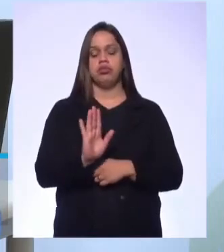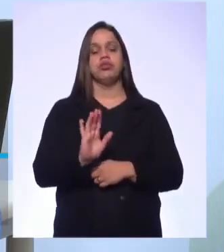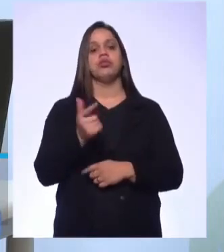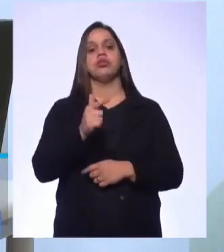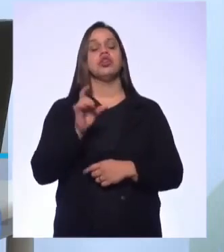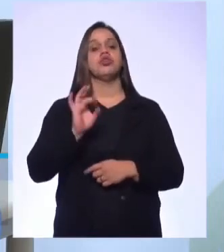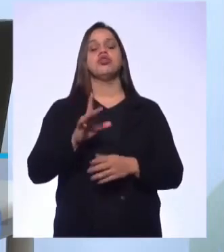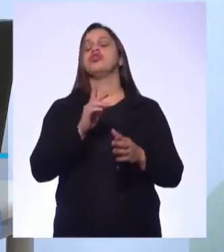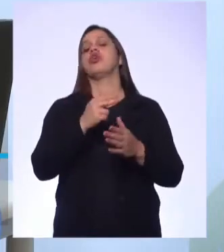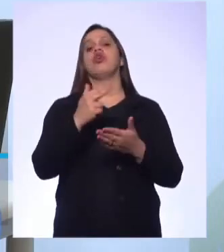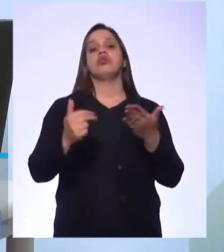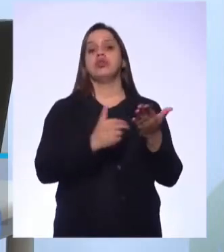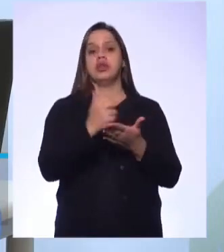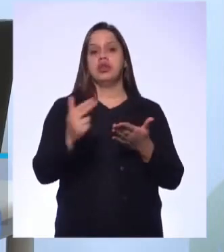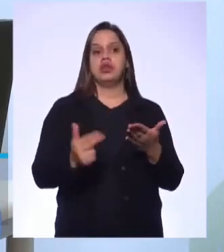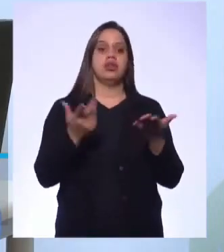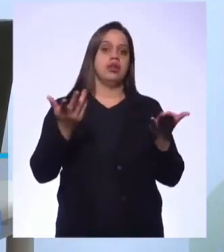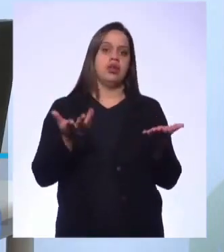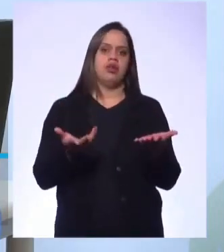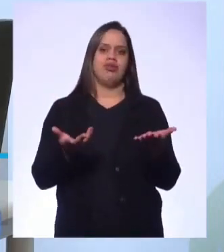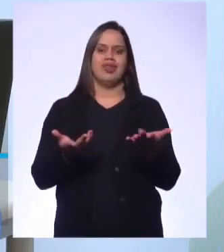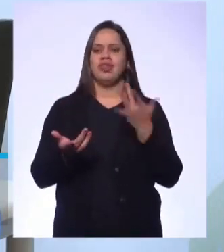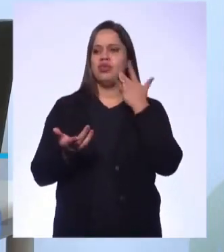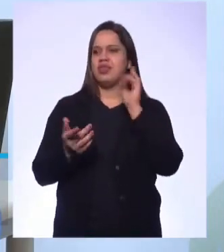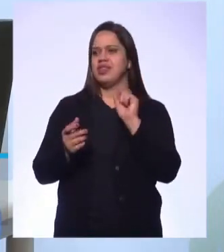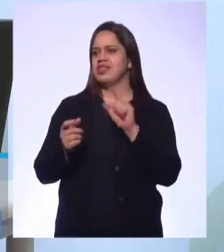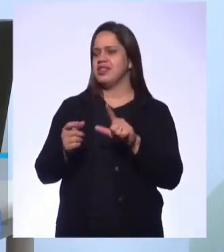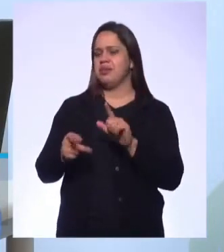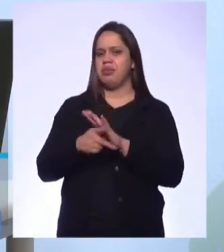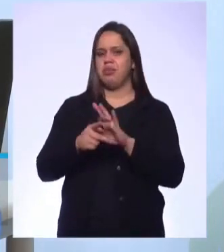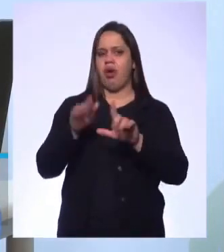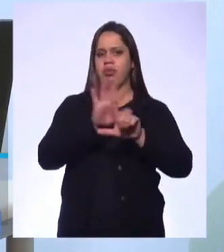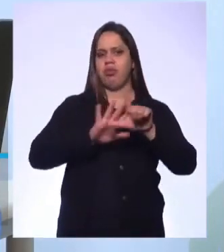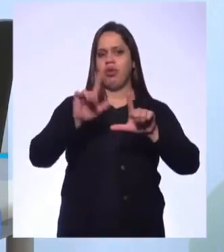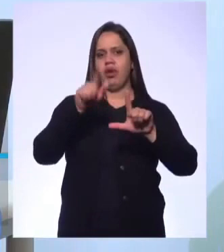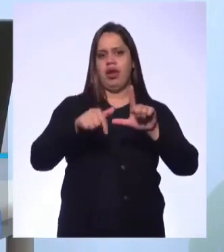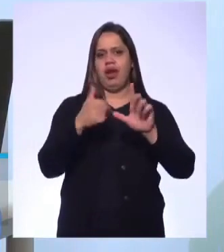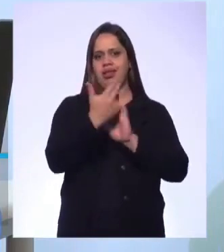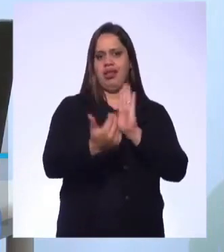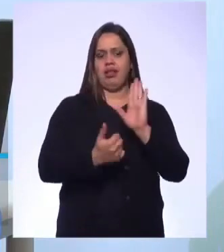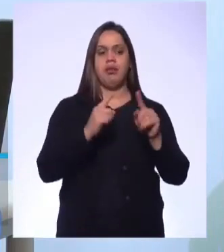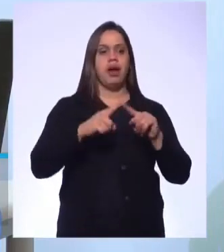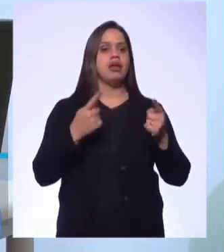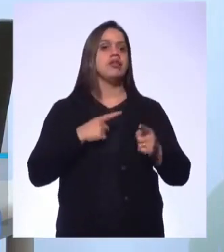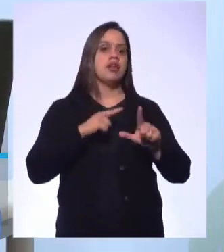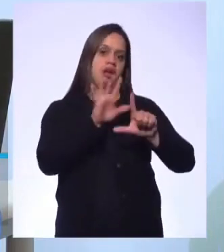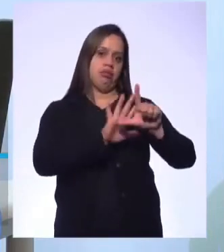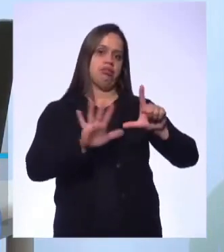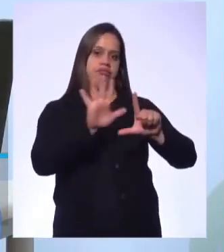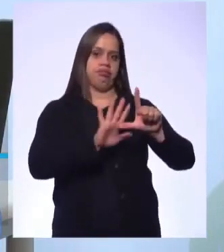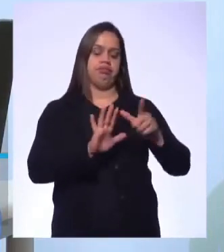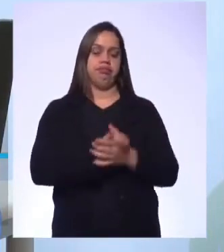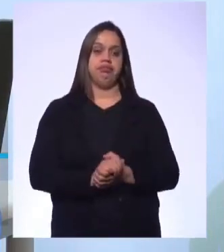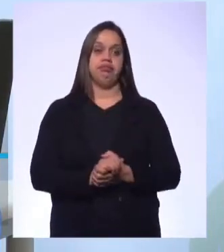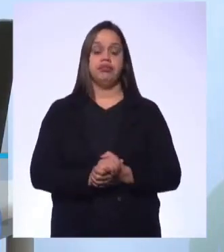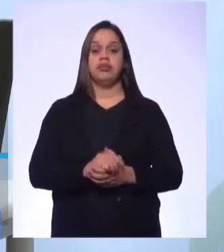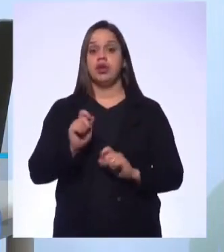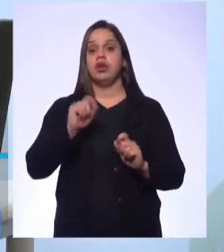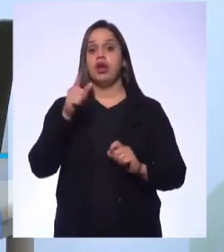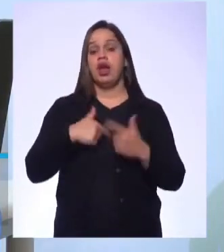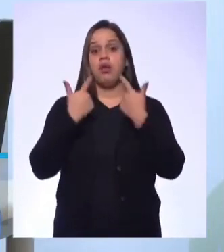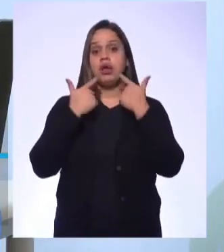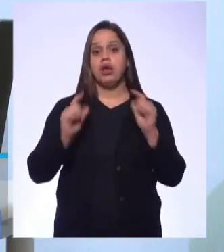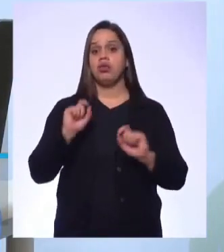desenhos. Então, assim, não sei nem se é desenho que fala na gravura, né? Temos aí as imagens. Então, ela é uma